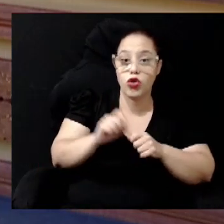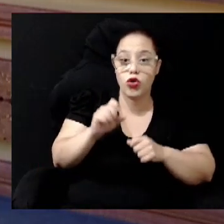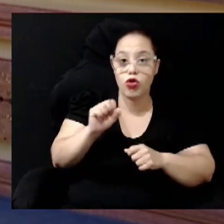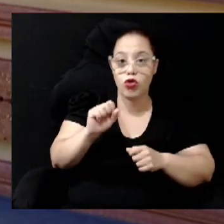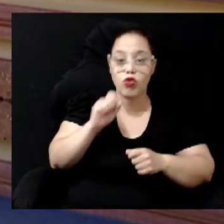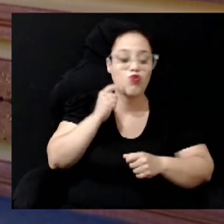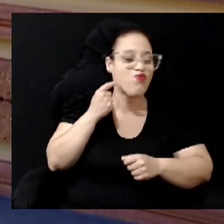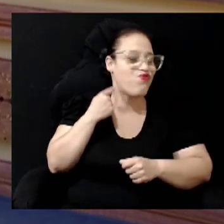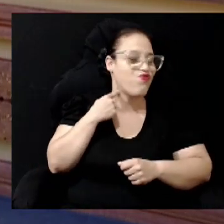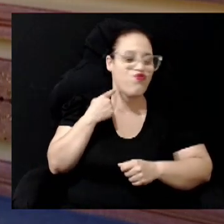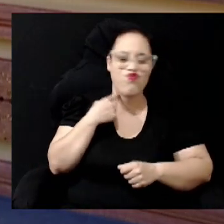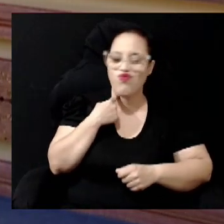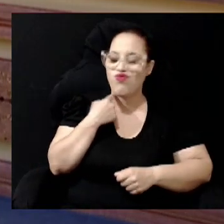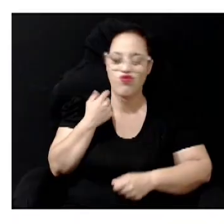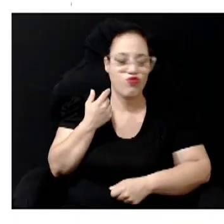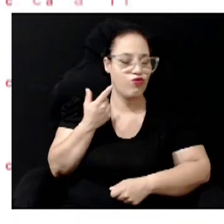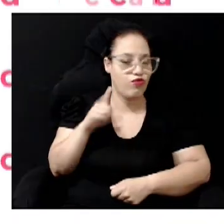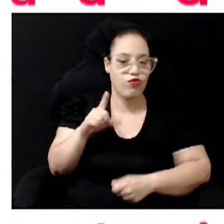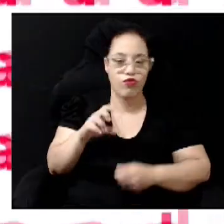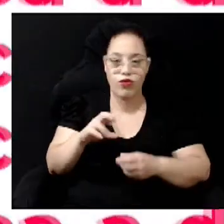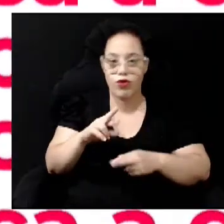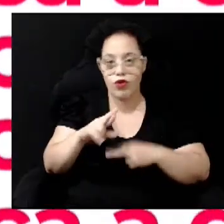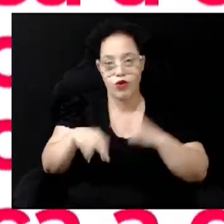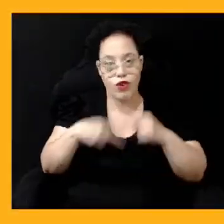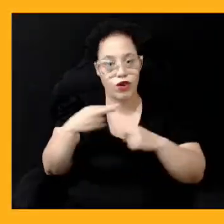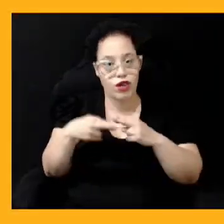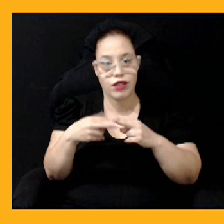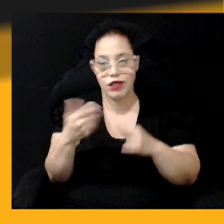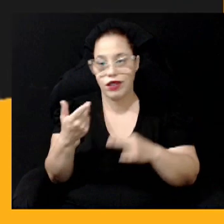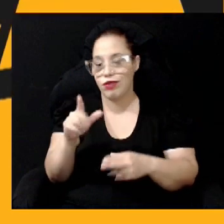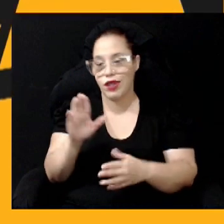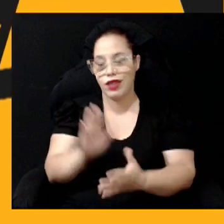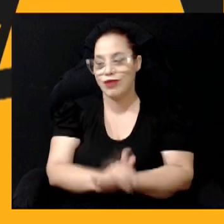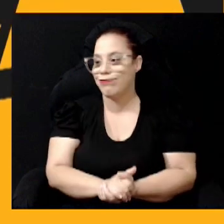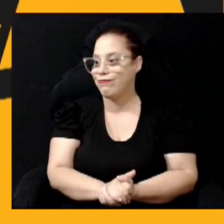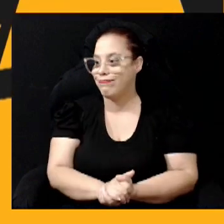conseguem reciclar esse material mais.